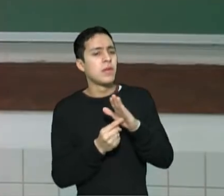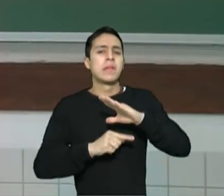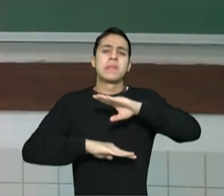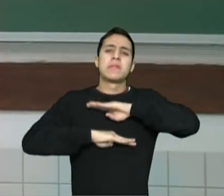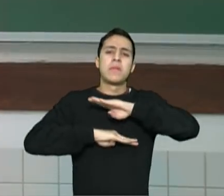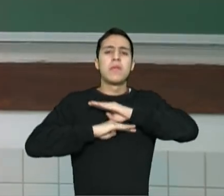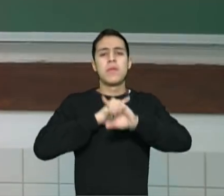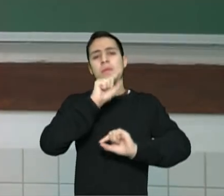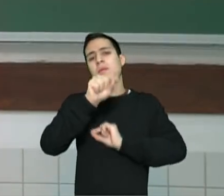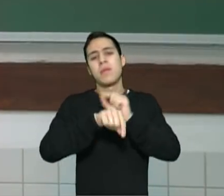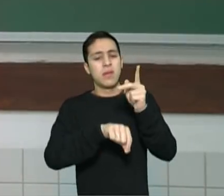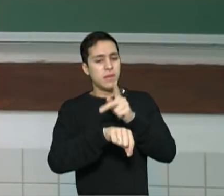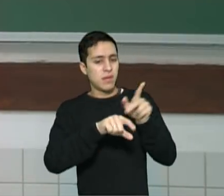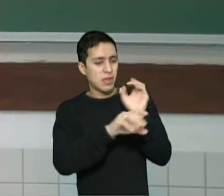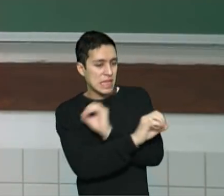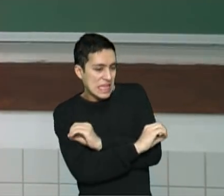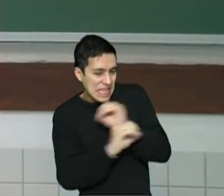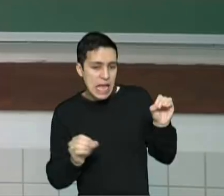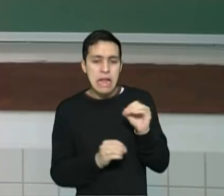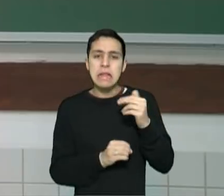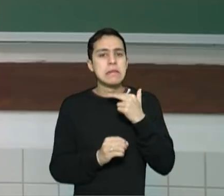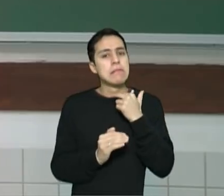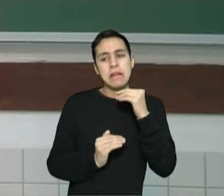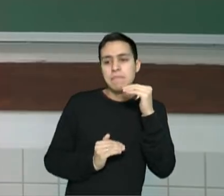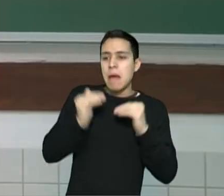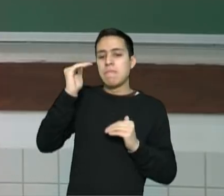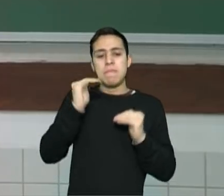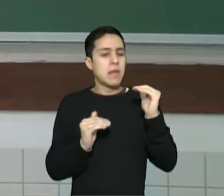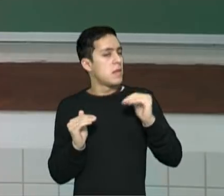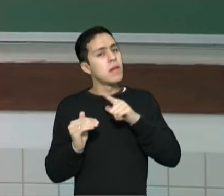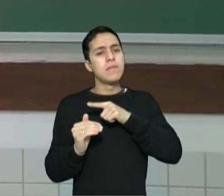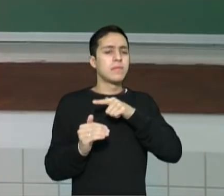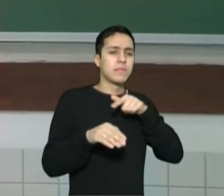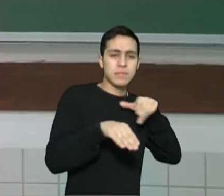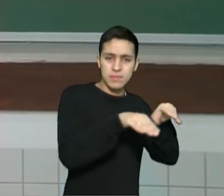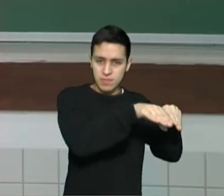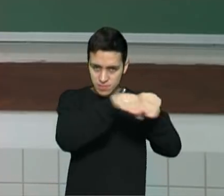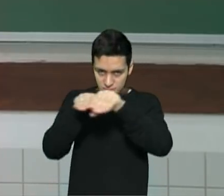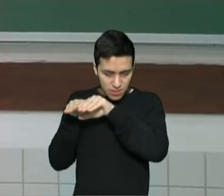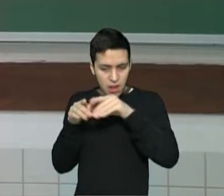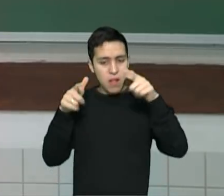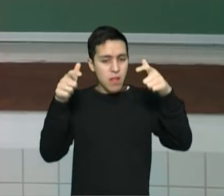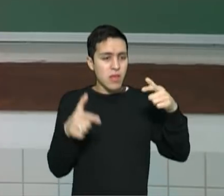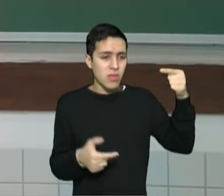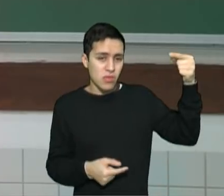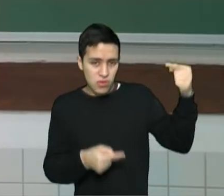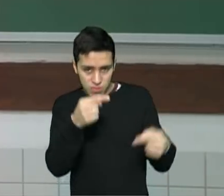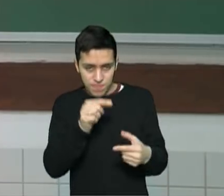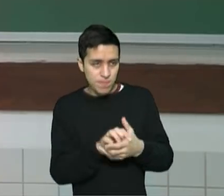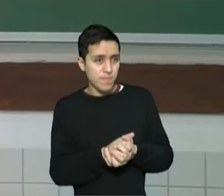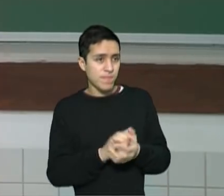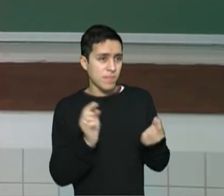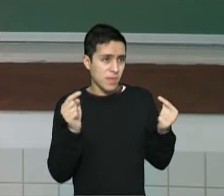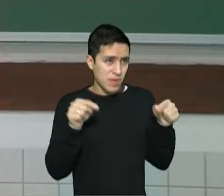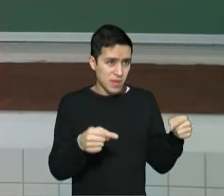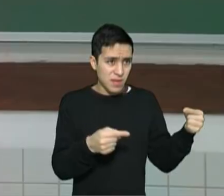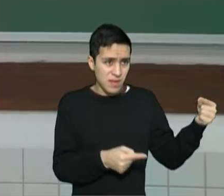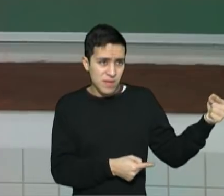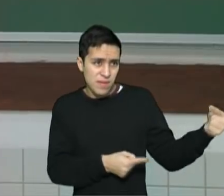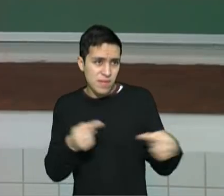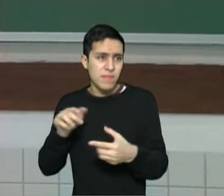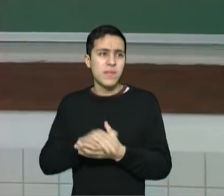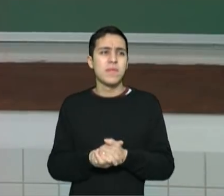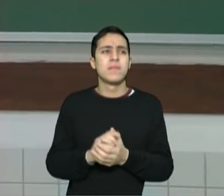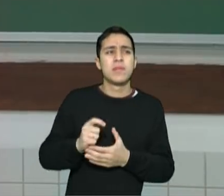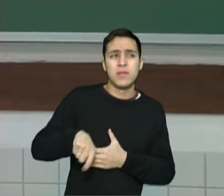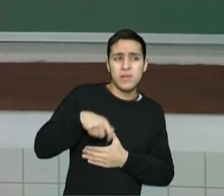nenhum país deve ter soberania sobre os outros. Então, é um ambiente de discussão. Esse ambiente de discussão, ele